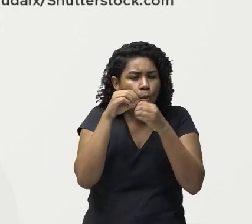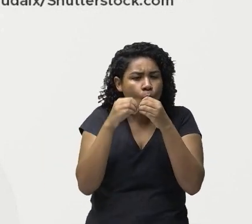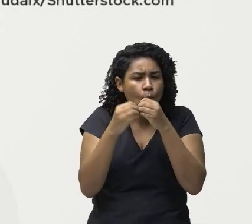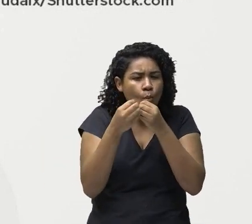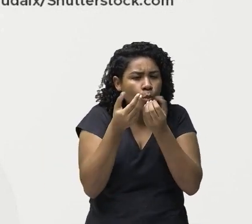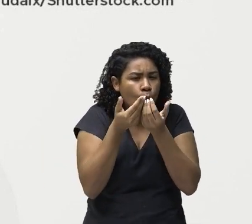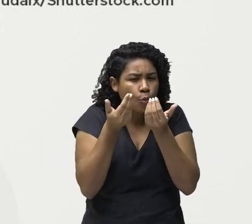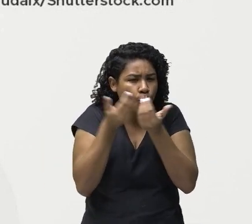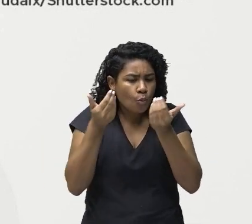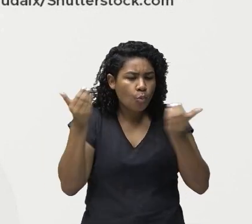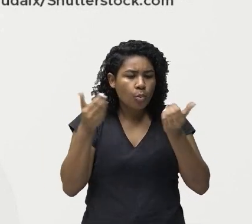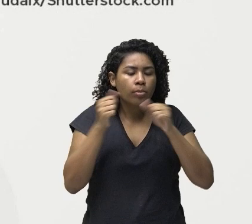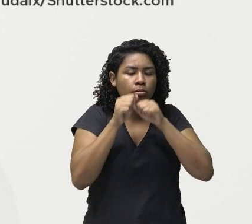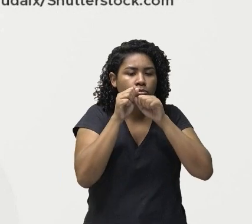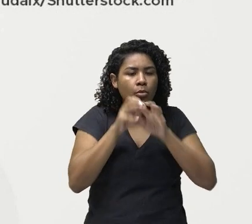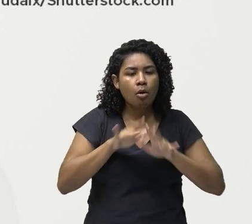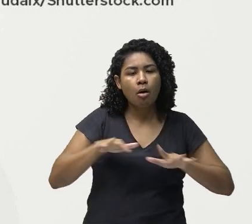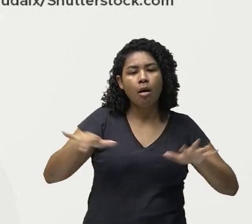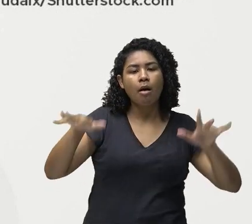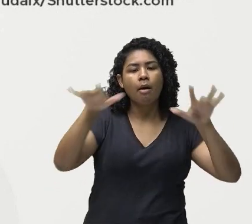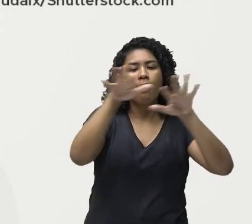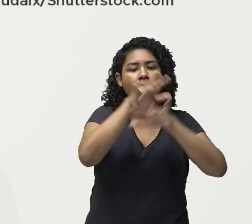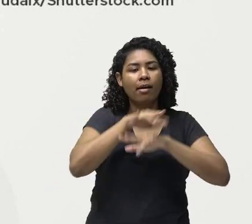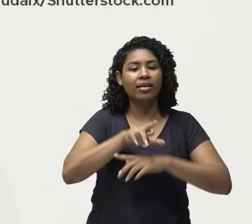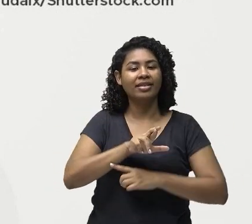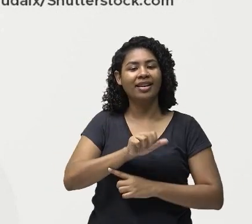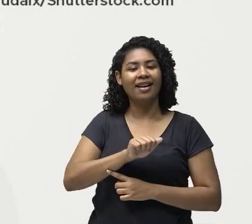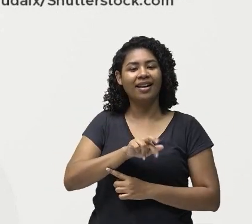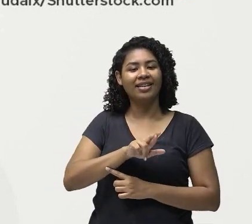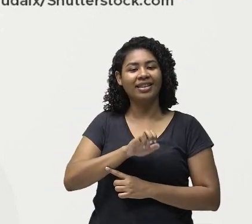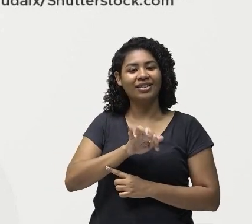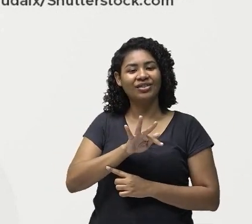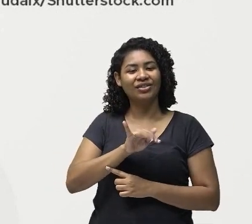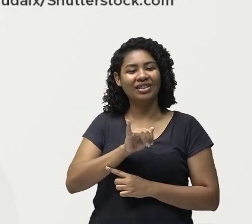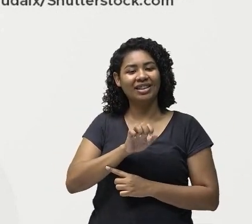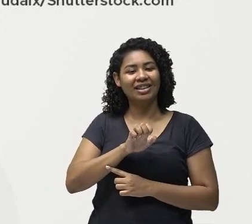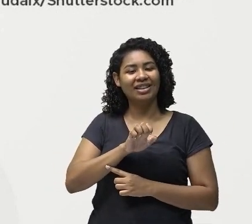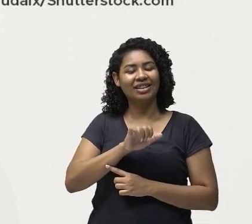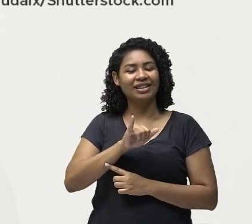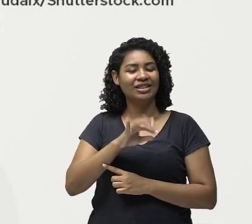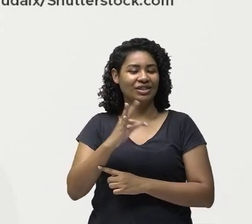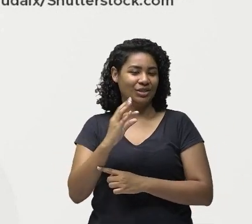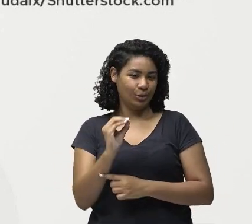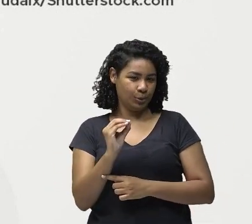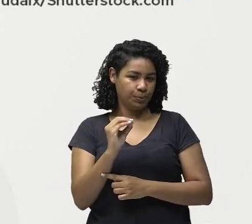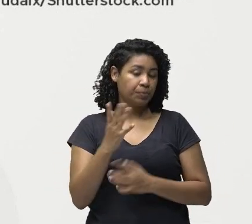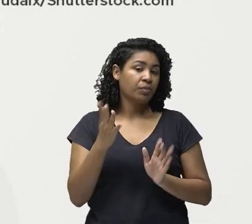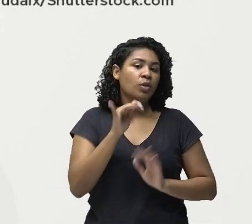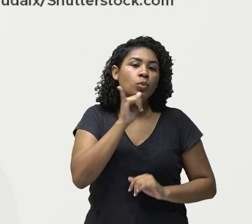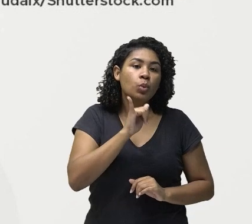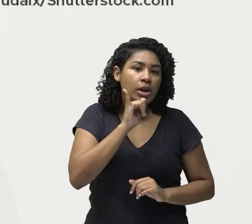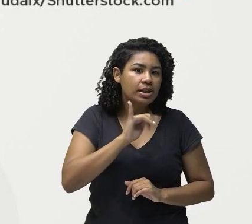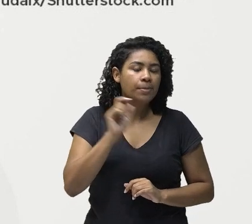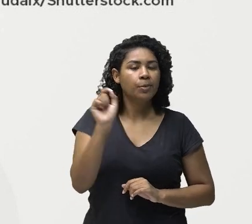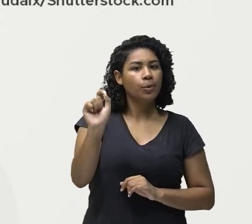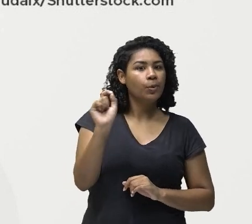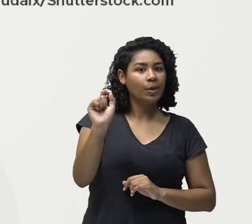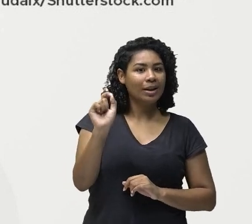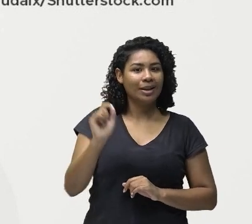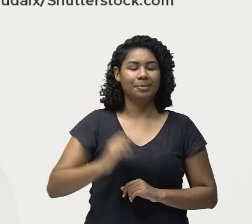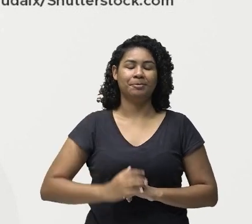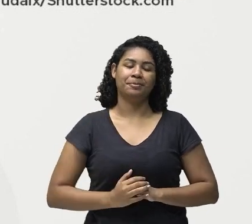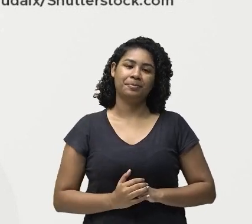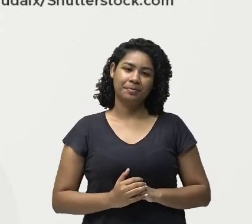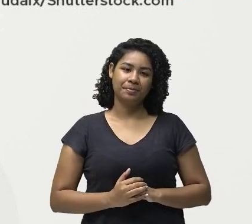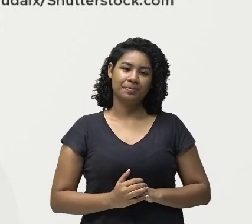mais afastadas, a gente chama de ar rarefeito. Um exemplo disso, de ar rarefeito, é quando